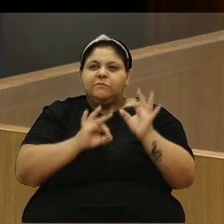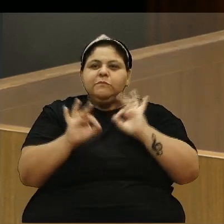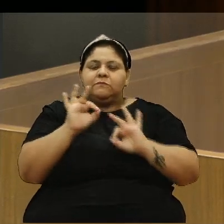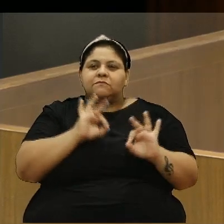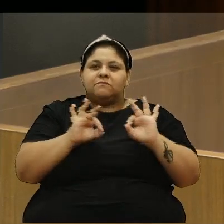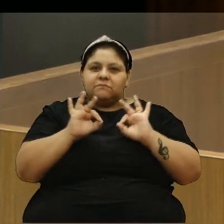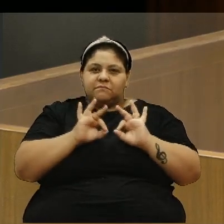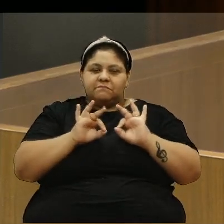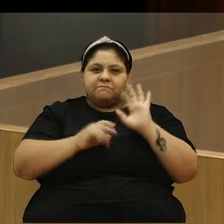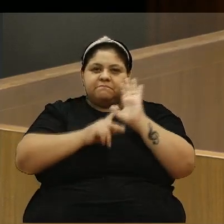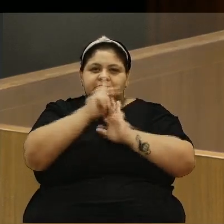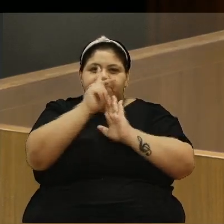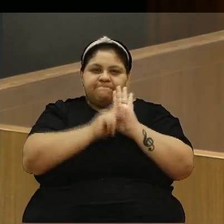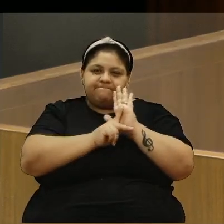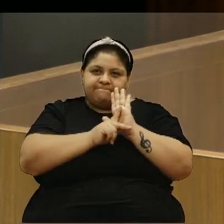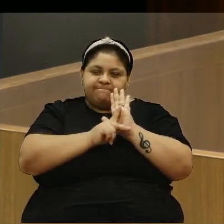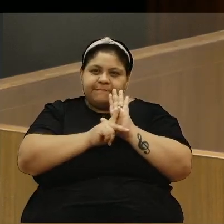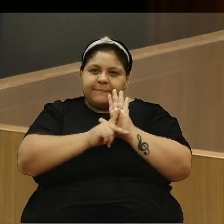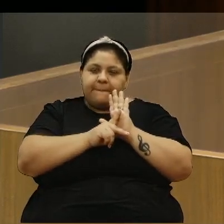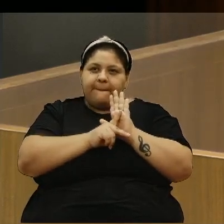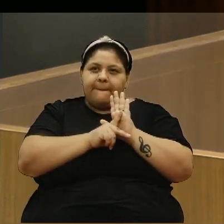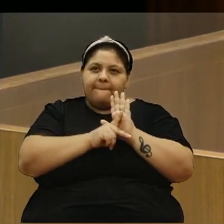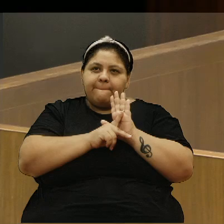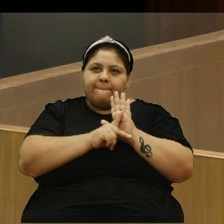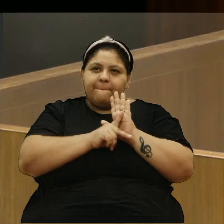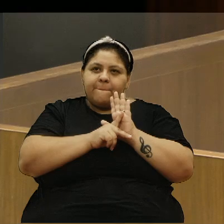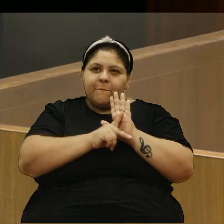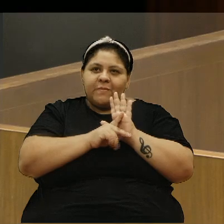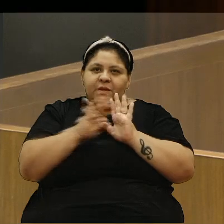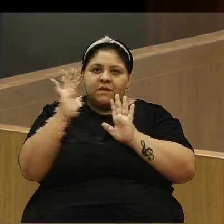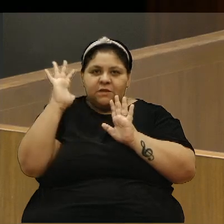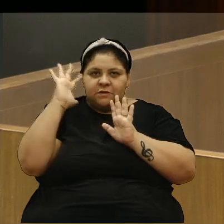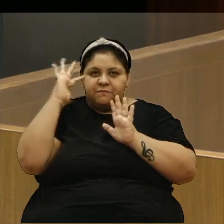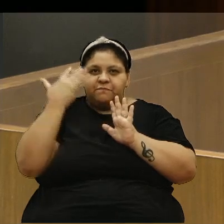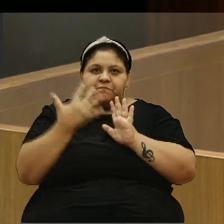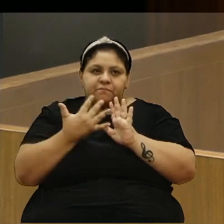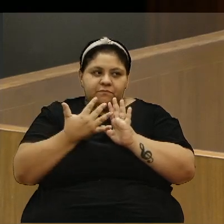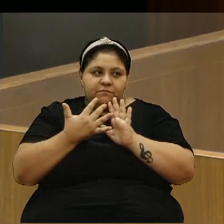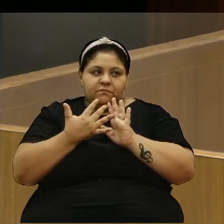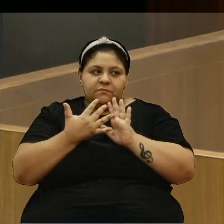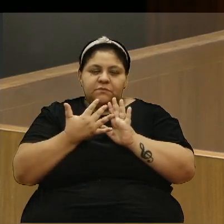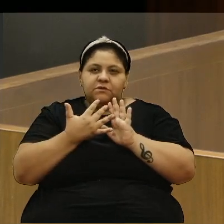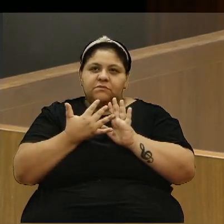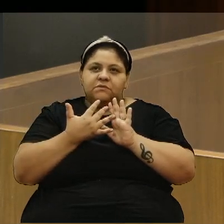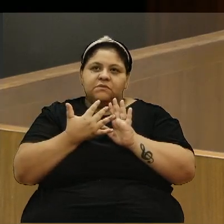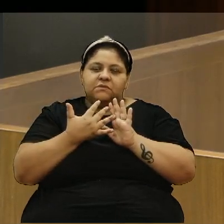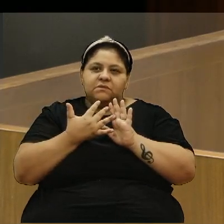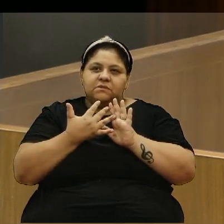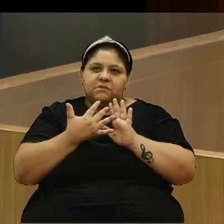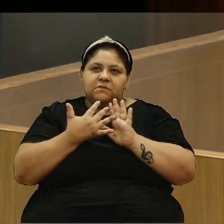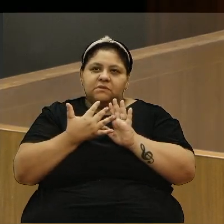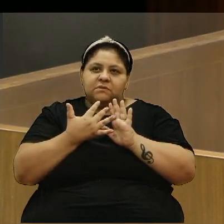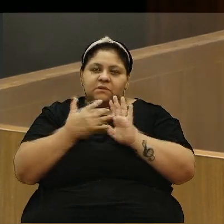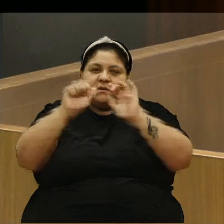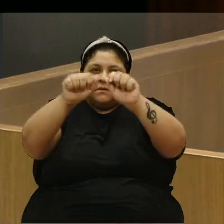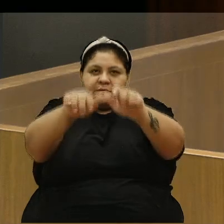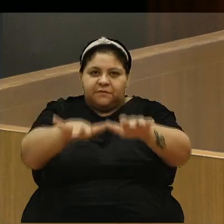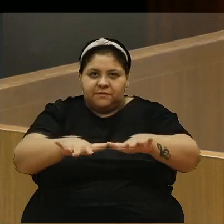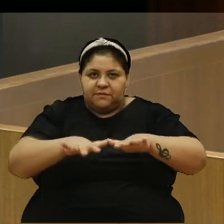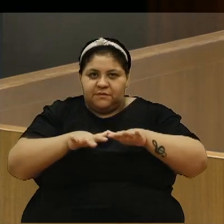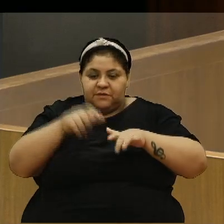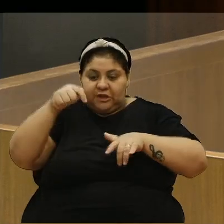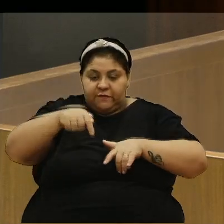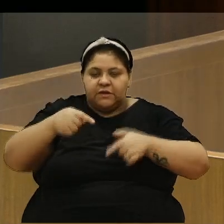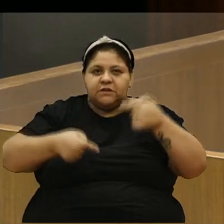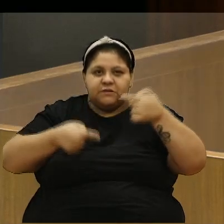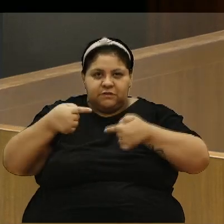um projeto de resolução, né, de plenário, que vai ser discutido